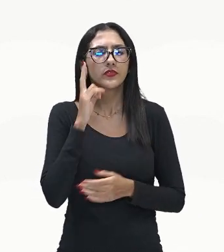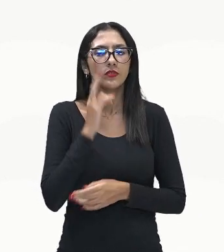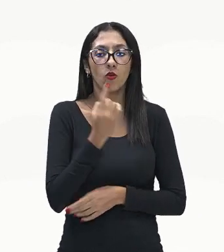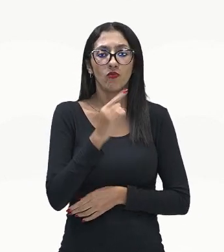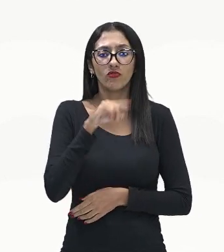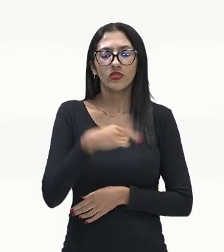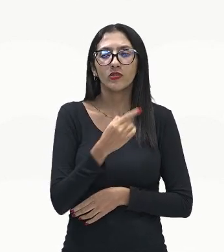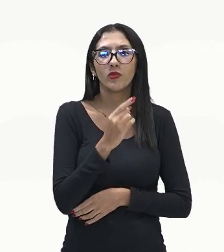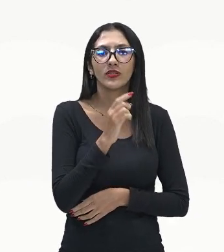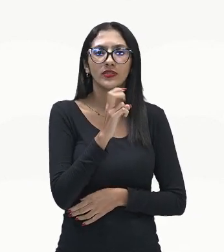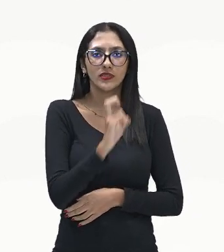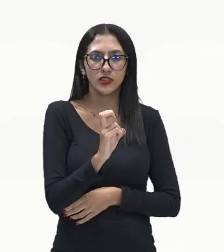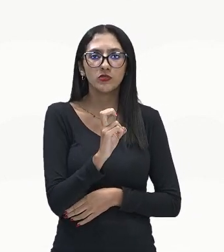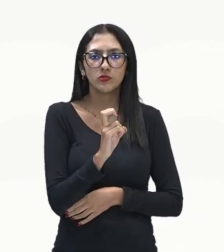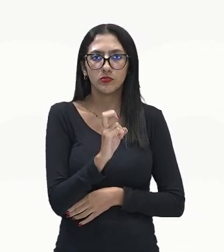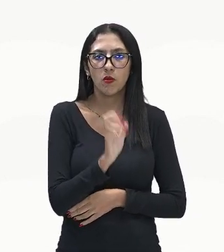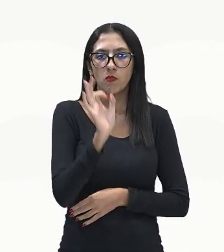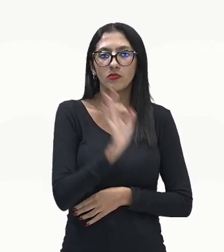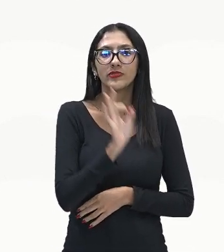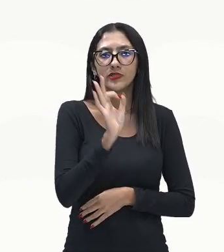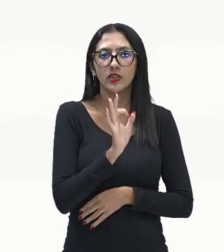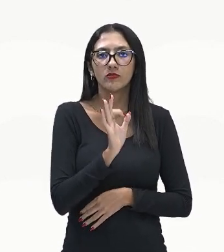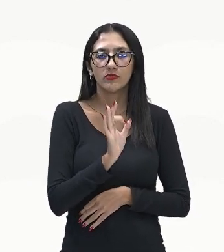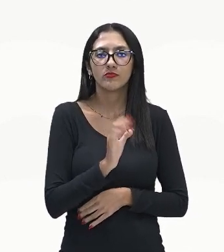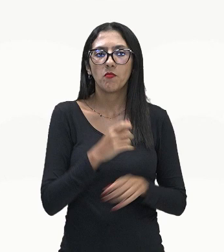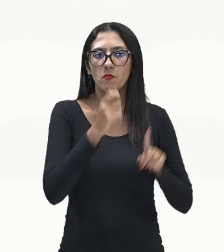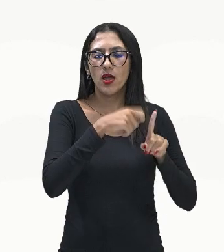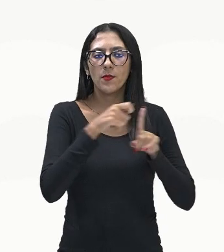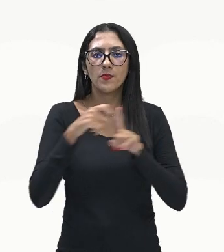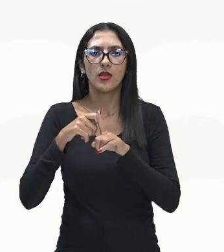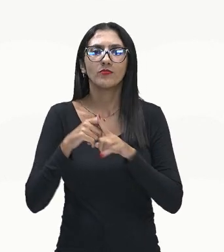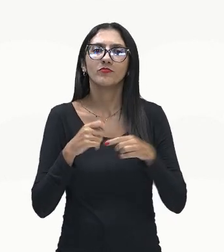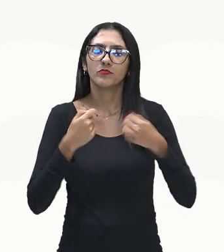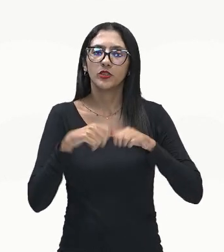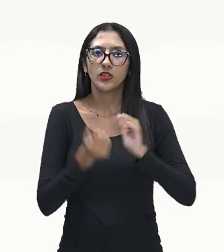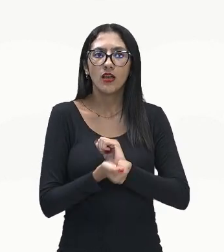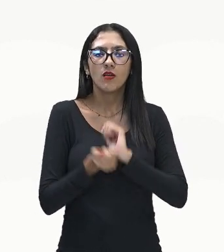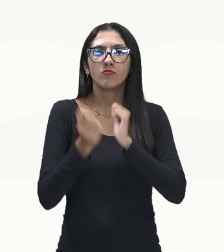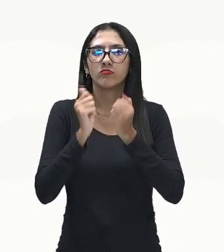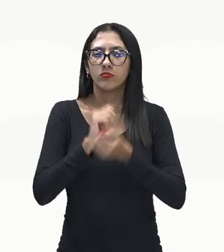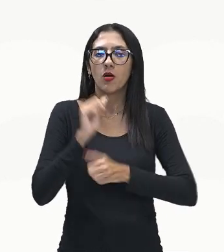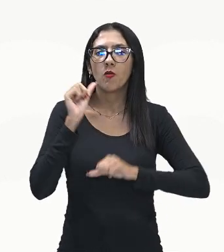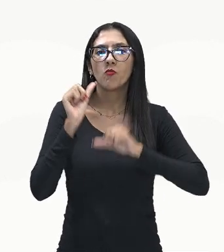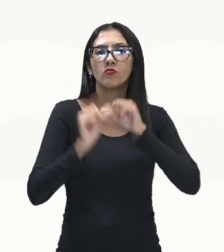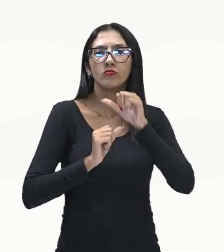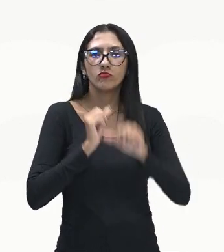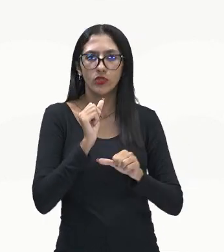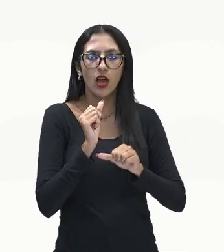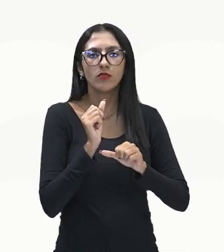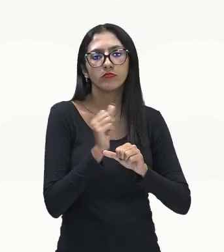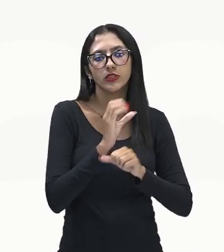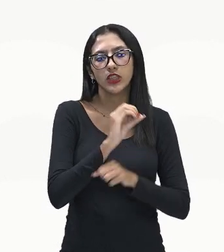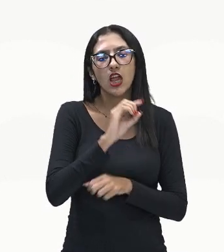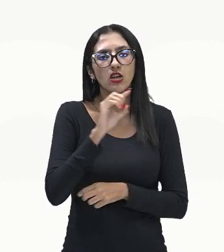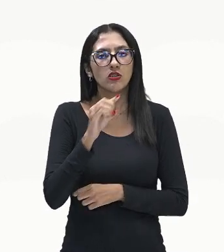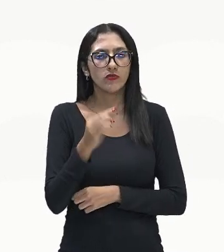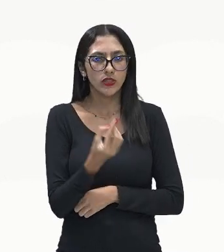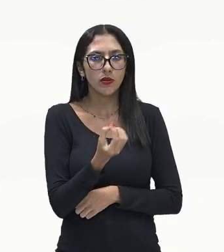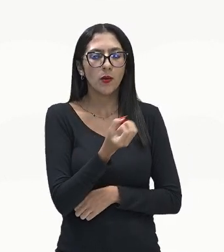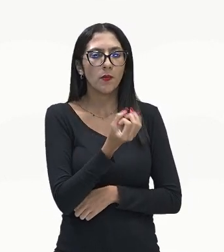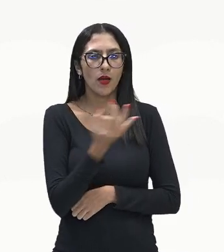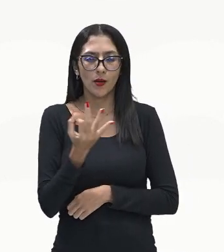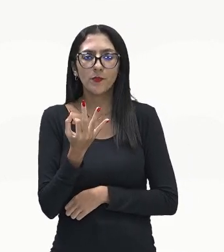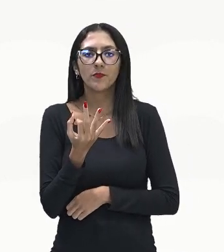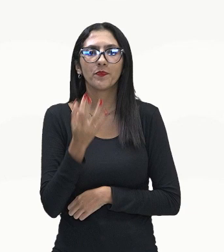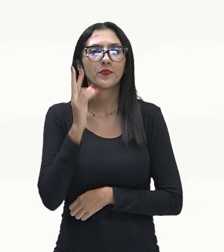1,5%, né? 1,5% ao mês, a gente precisa, então, transformar esse valor para decimal. Então, na hora de